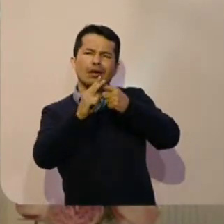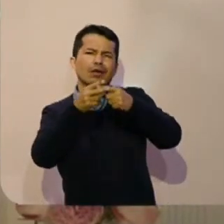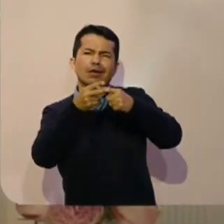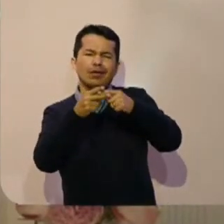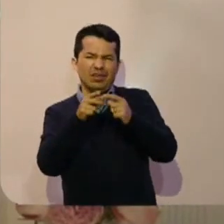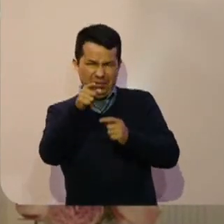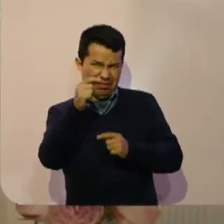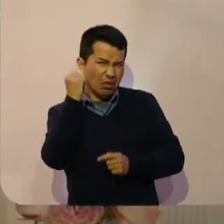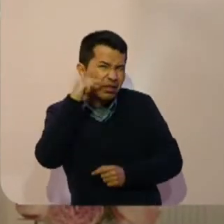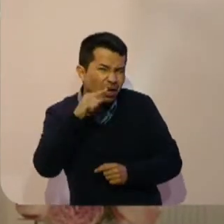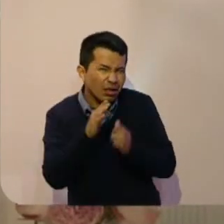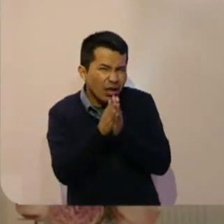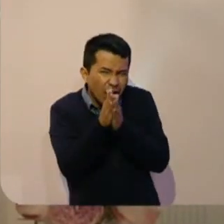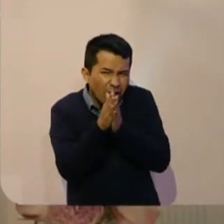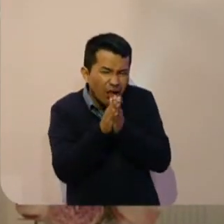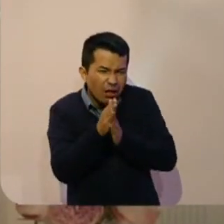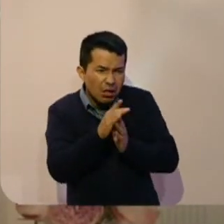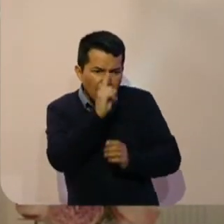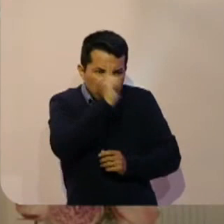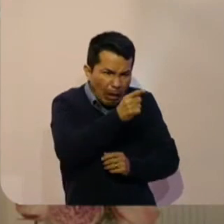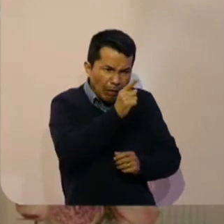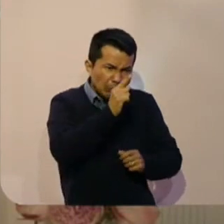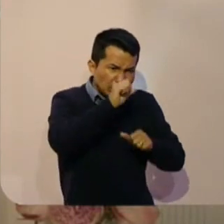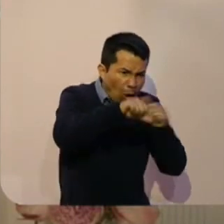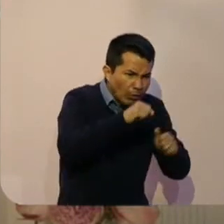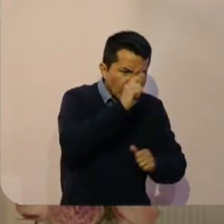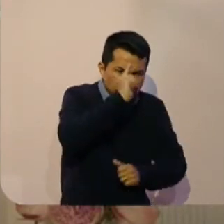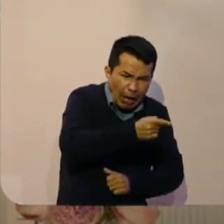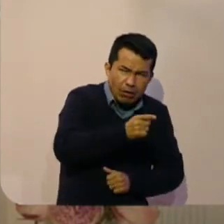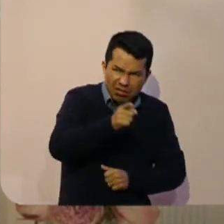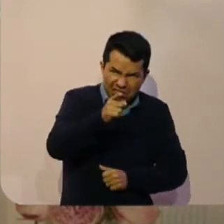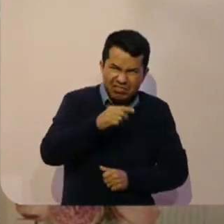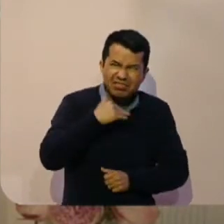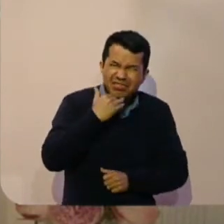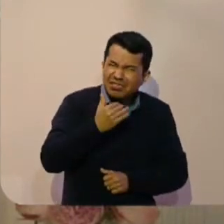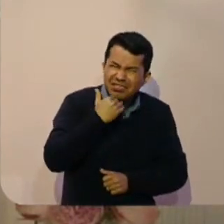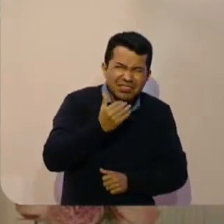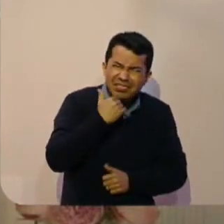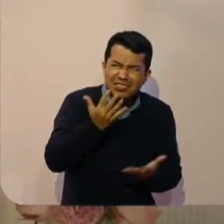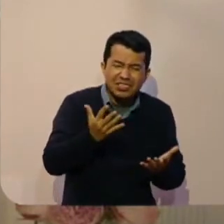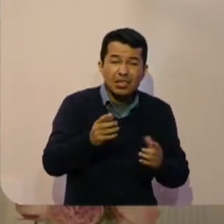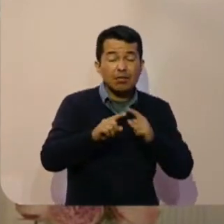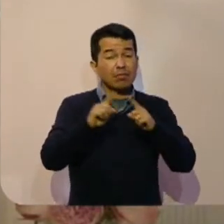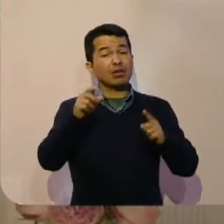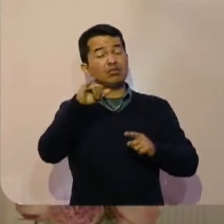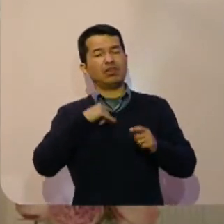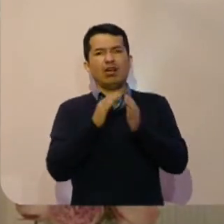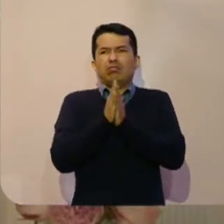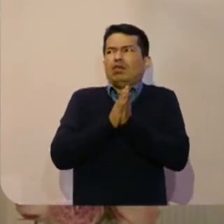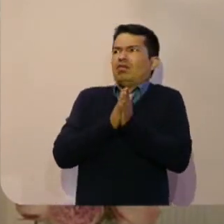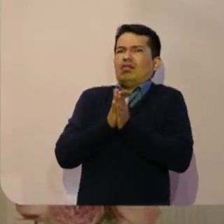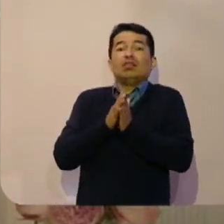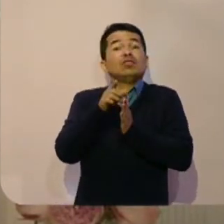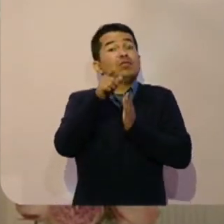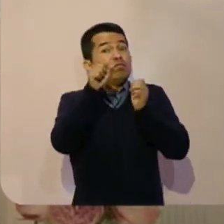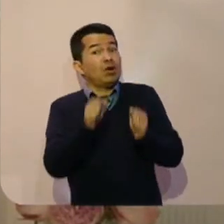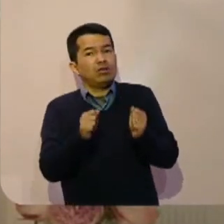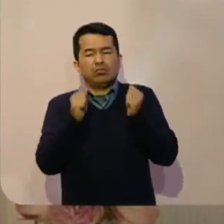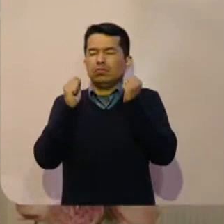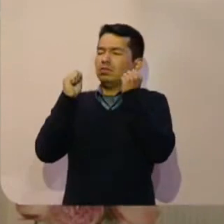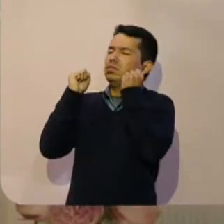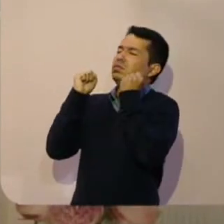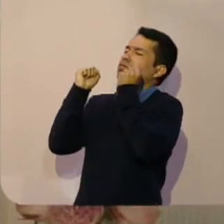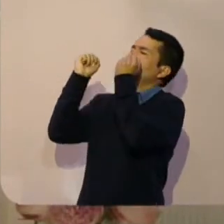seu pensamento é capaz de achar soluções. Você já percebeu que quando você está muito ansioso, você fica